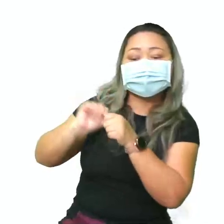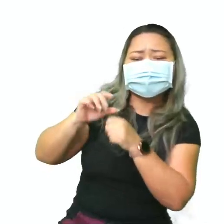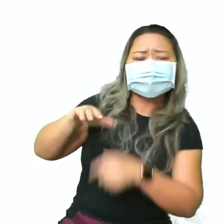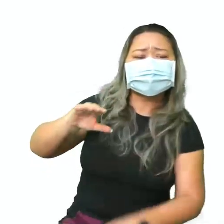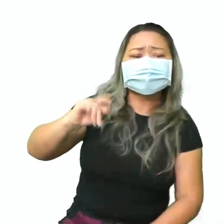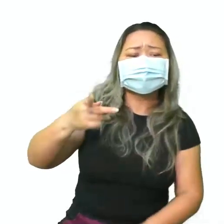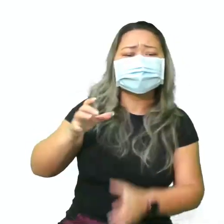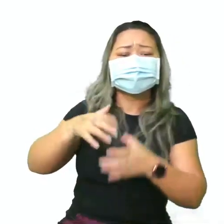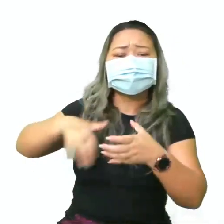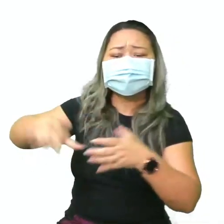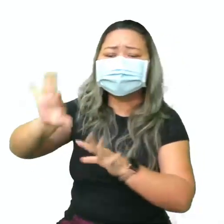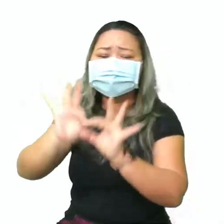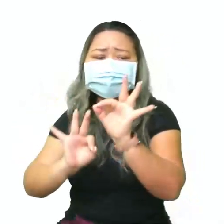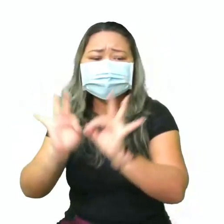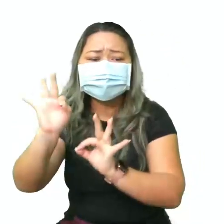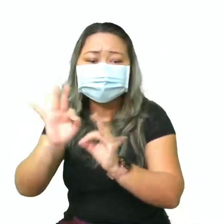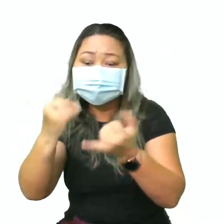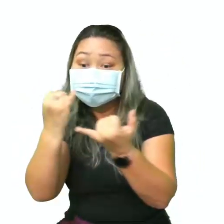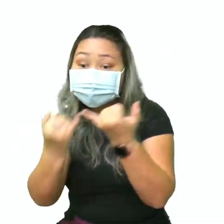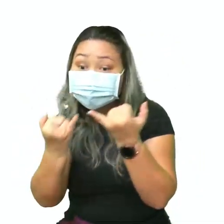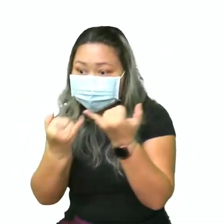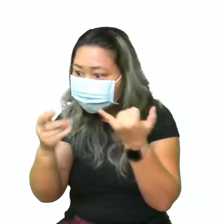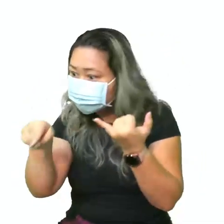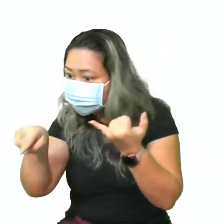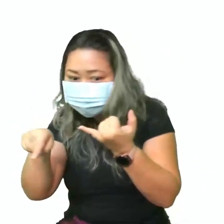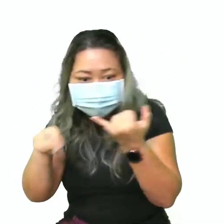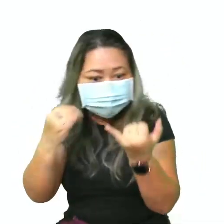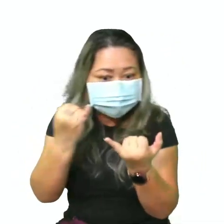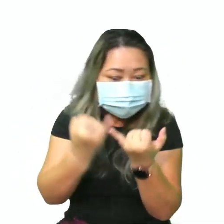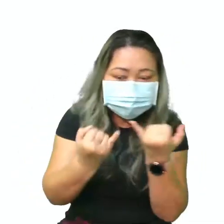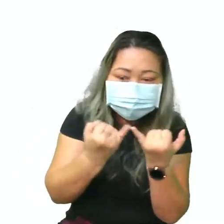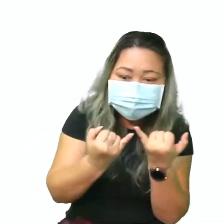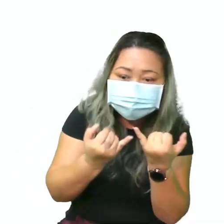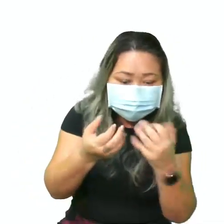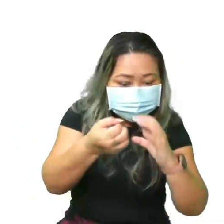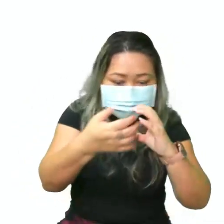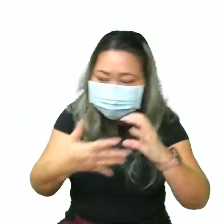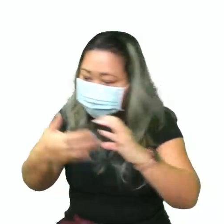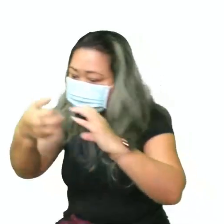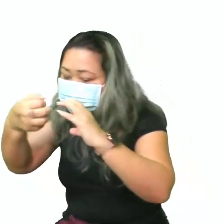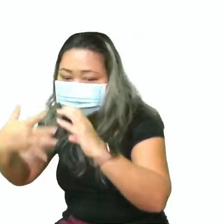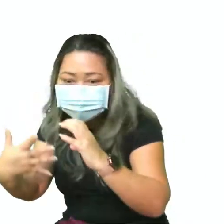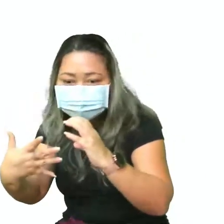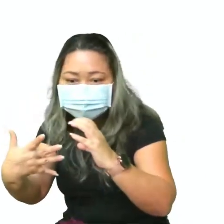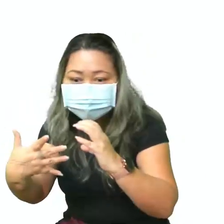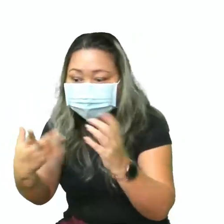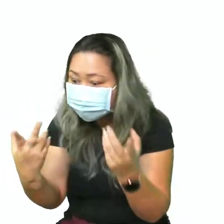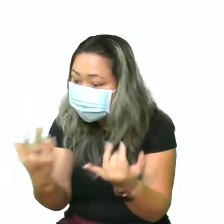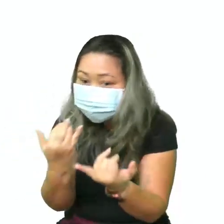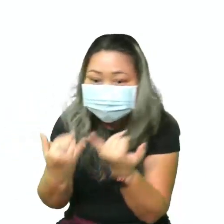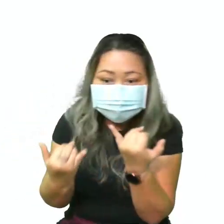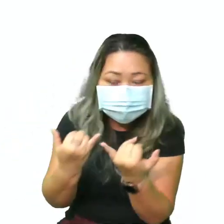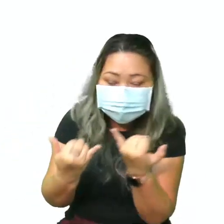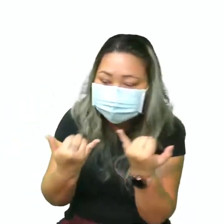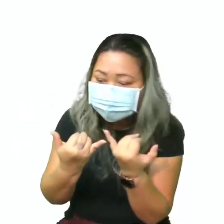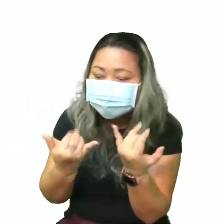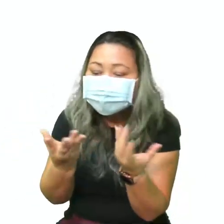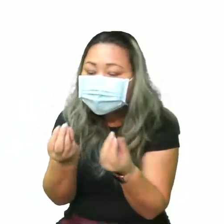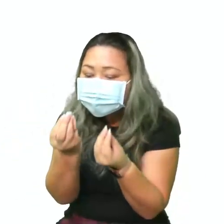balbal, né? E aí você tem o nosso organismo aí como um todo, tá bom? Seguindo,